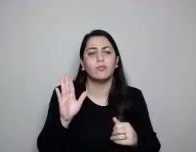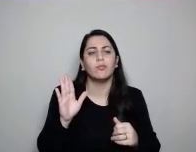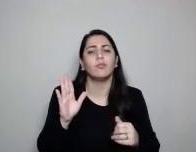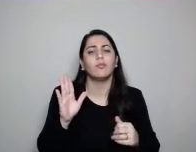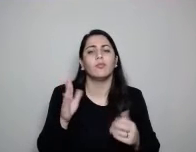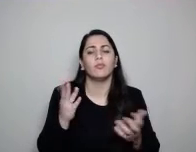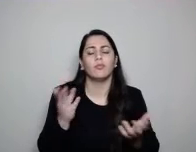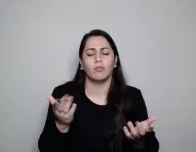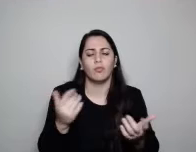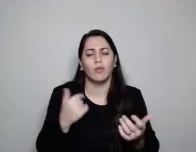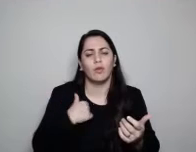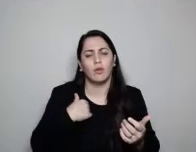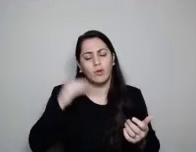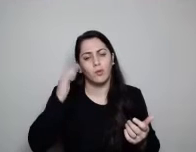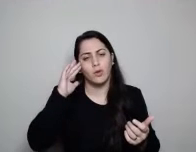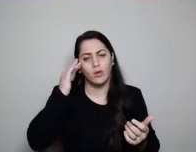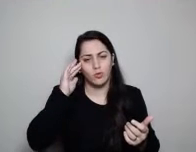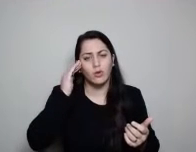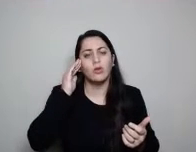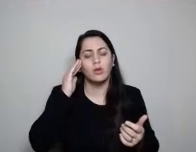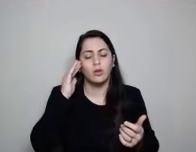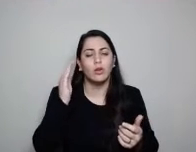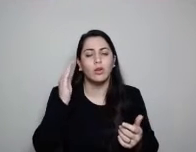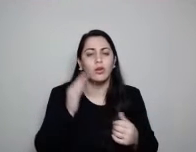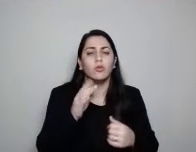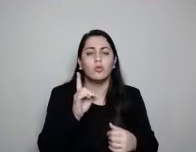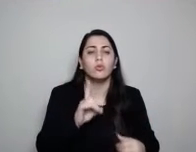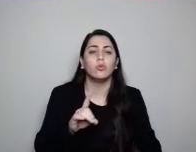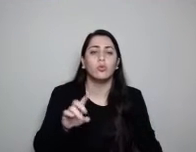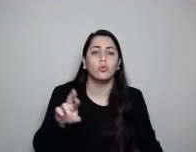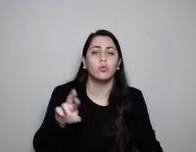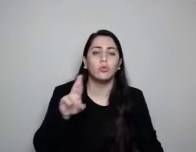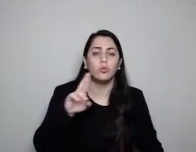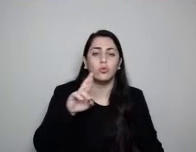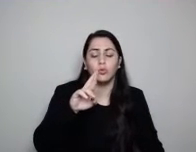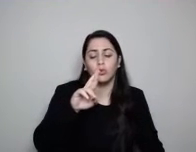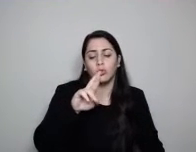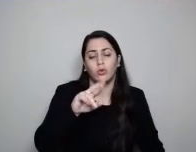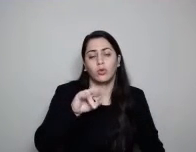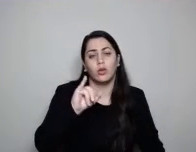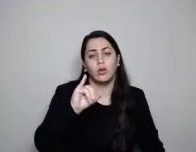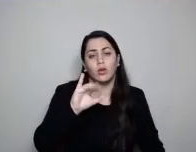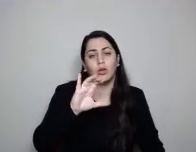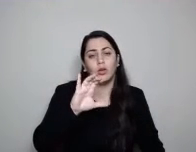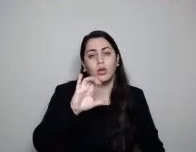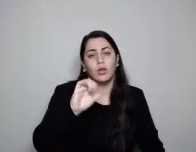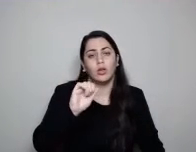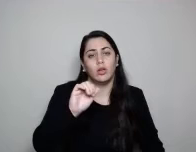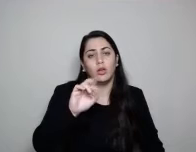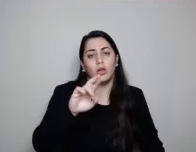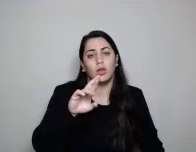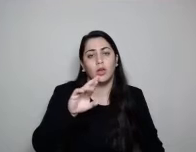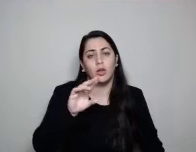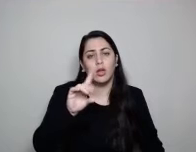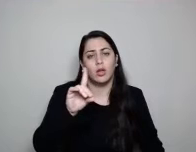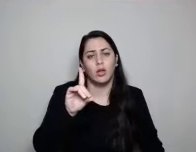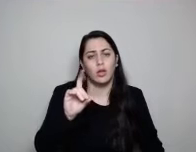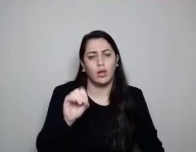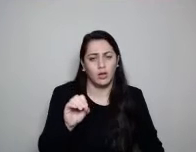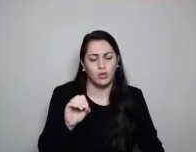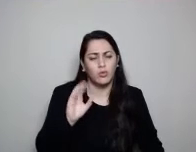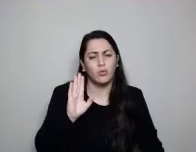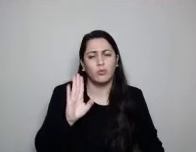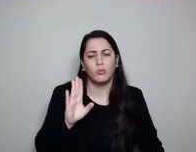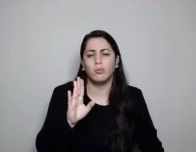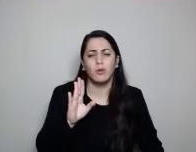doutor Ricardo, com essa natureza de recomendação. Que nós temos aí são 17